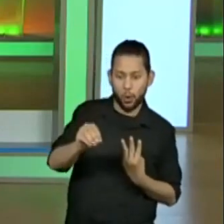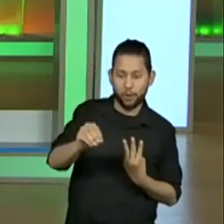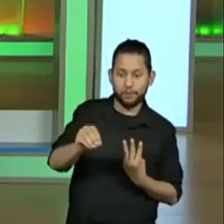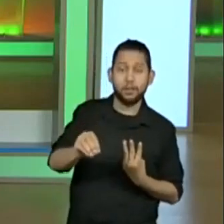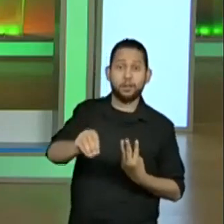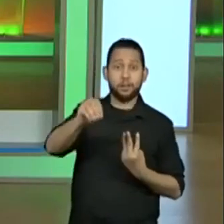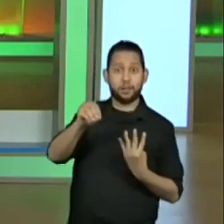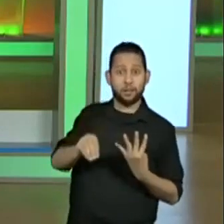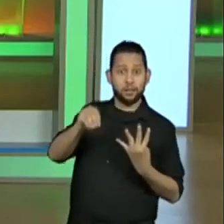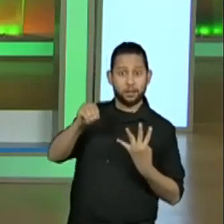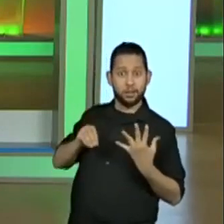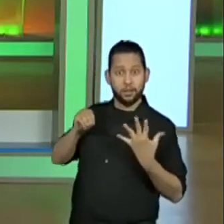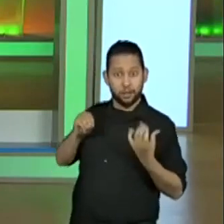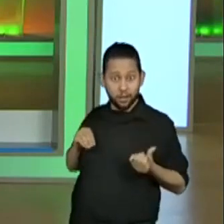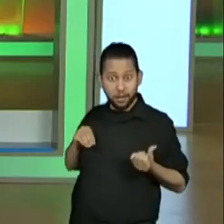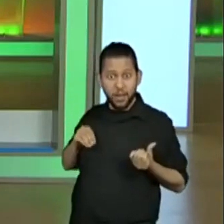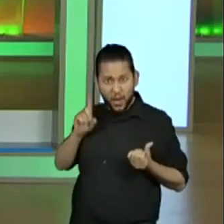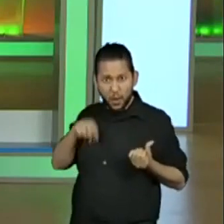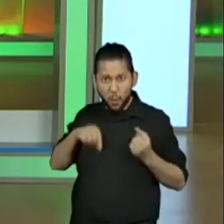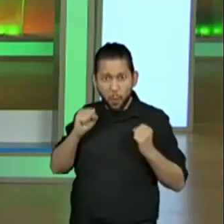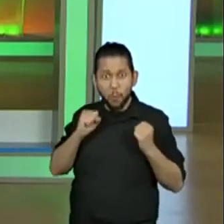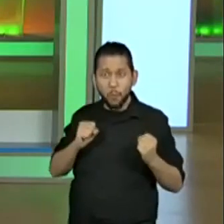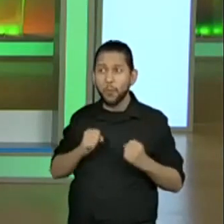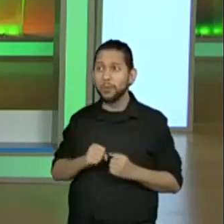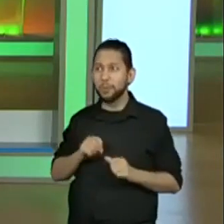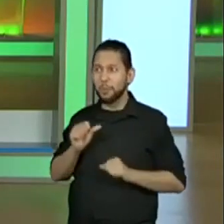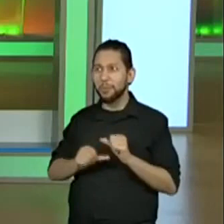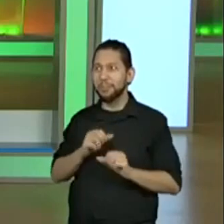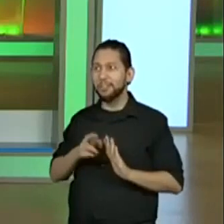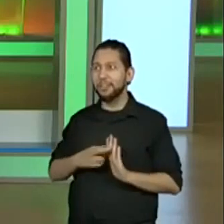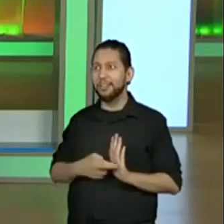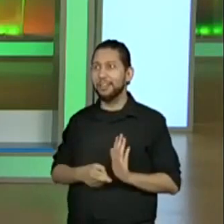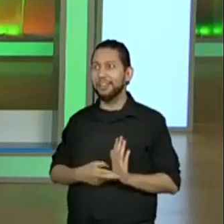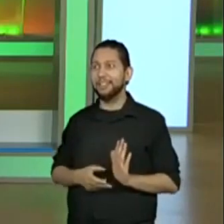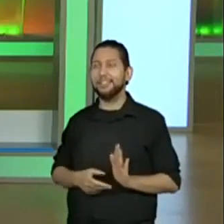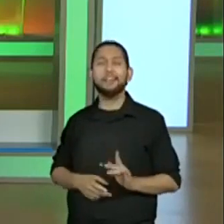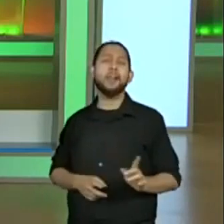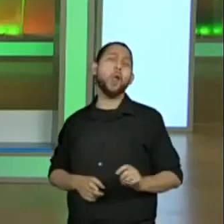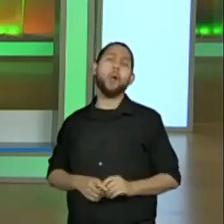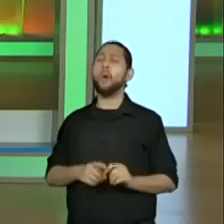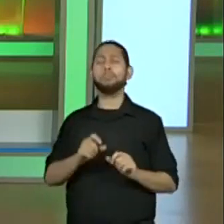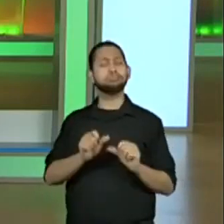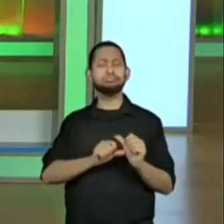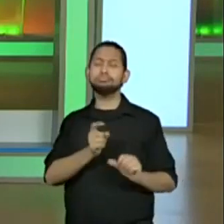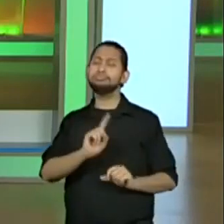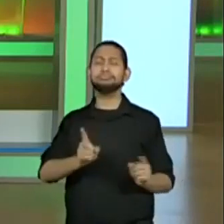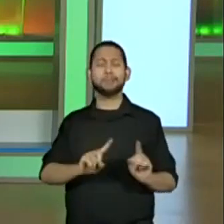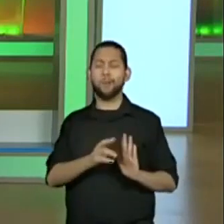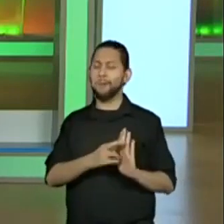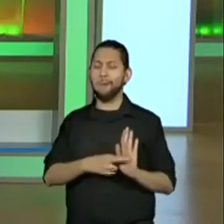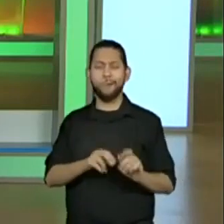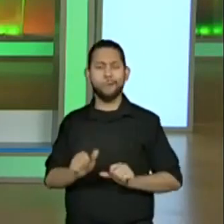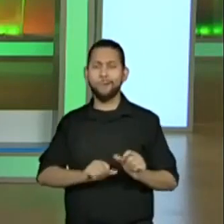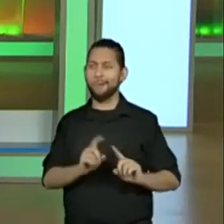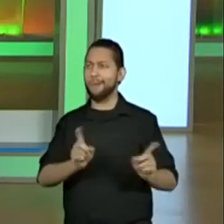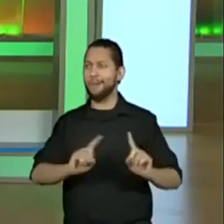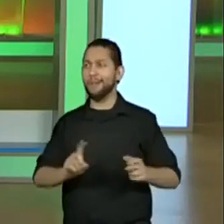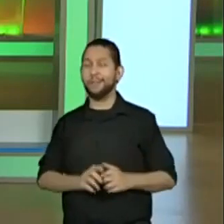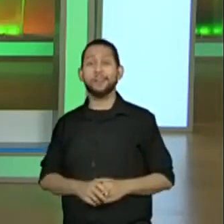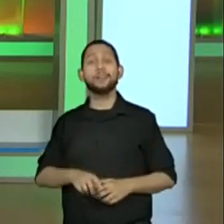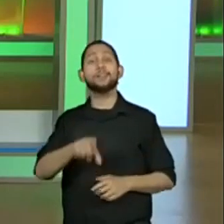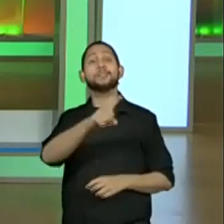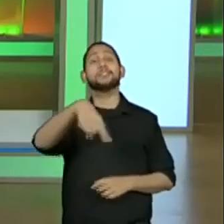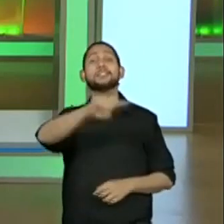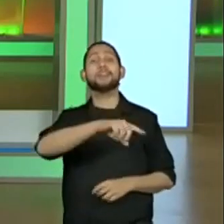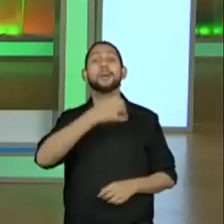vocês acham? Mudou Vai, a regra, pro... olha isso. Não, não estou mudando a regra. Mudou a regra. Qual é a opinião